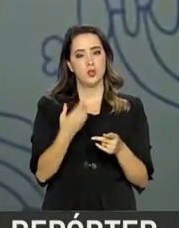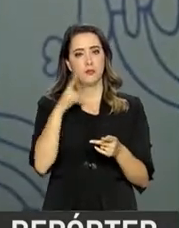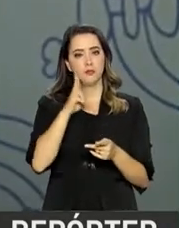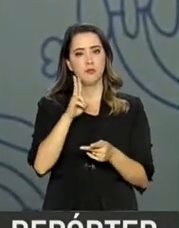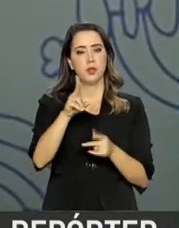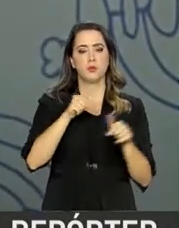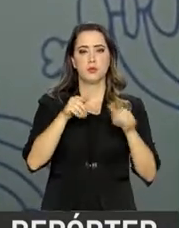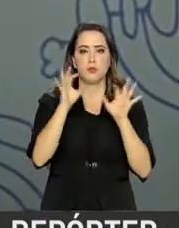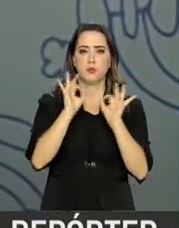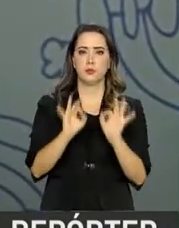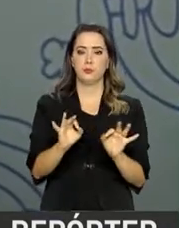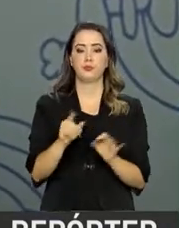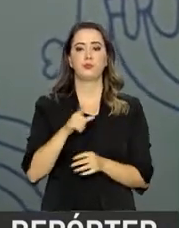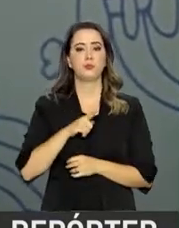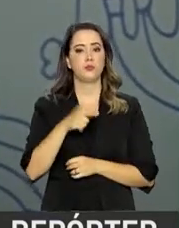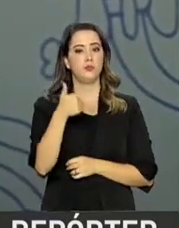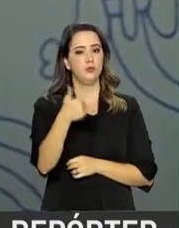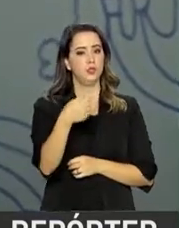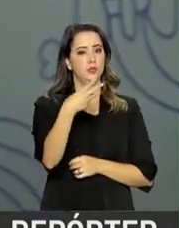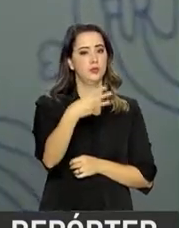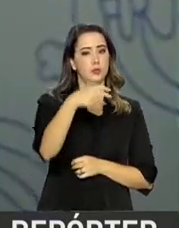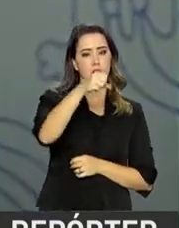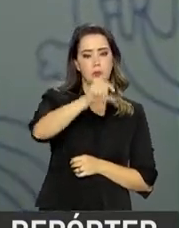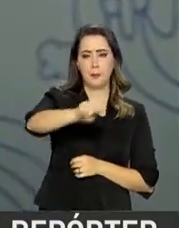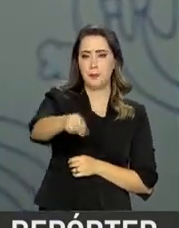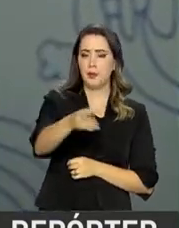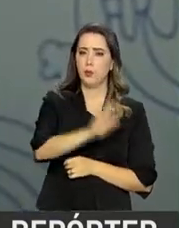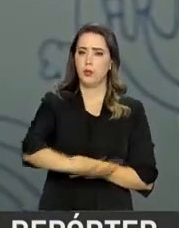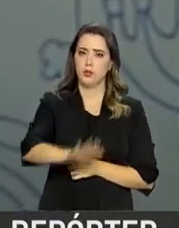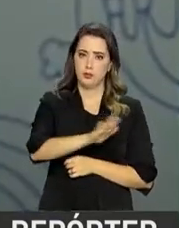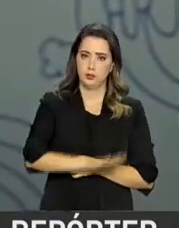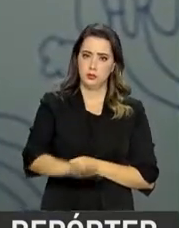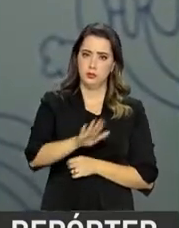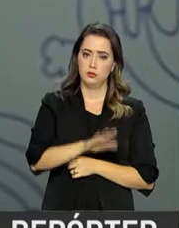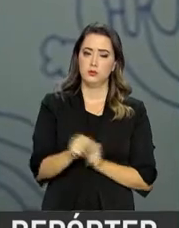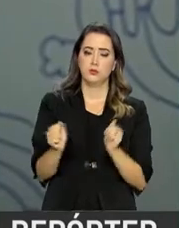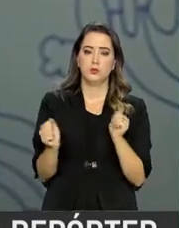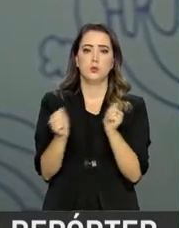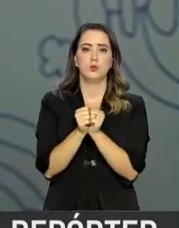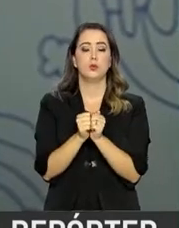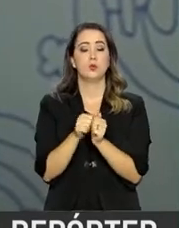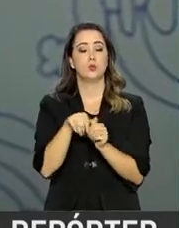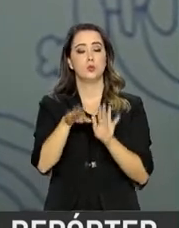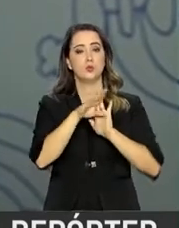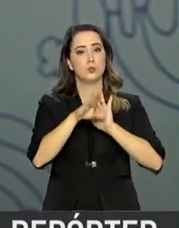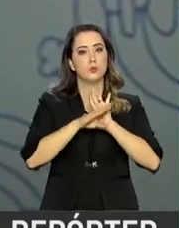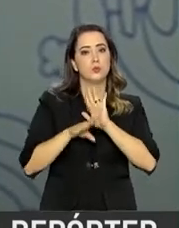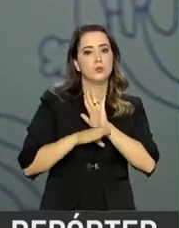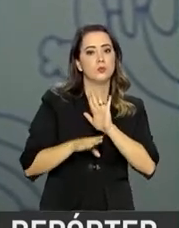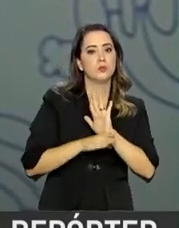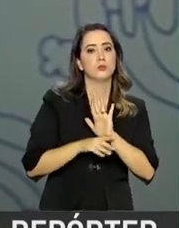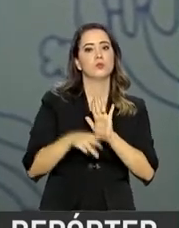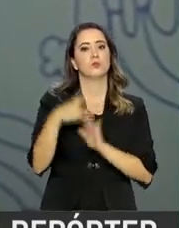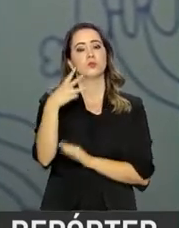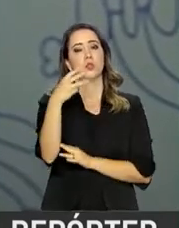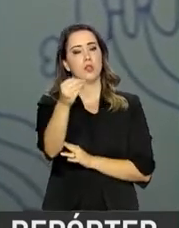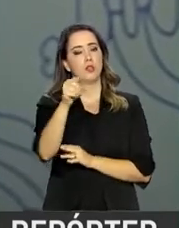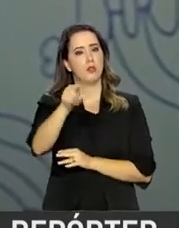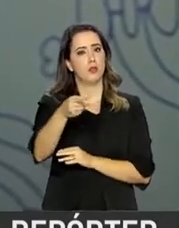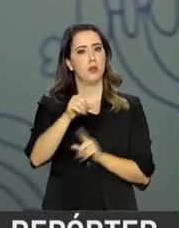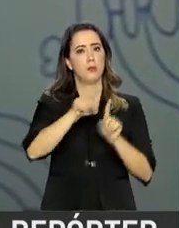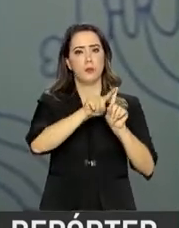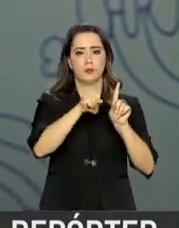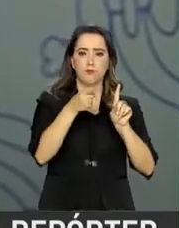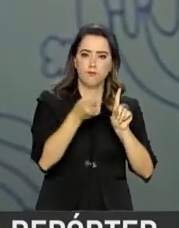são 239 mil crianças acompanhadas pelo programa 30 mil gestantes